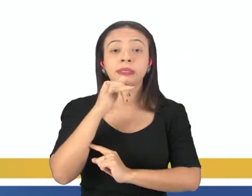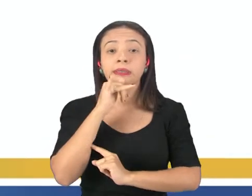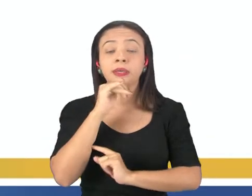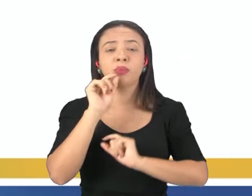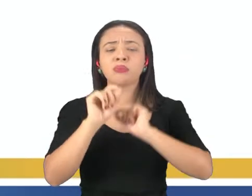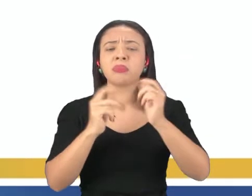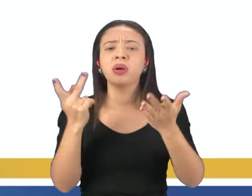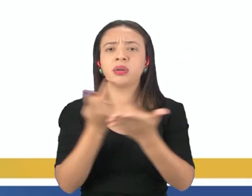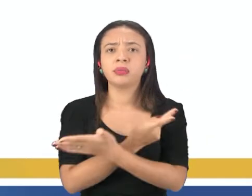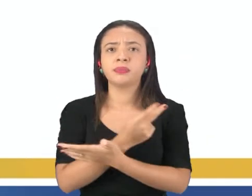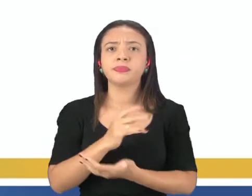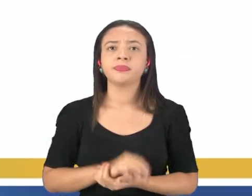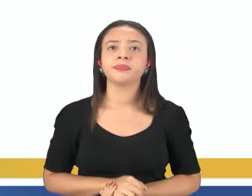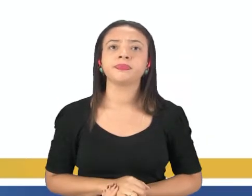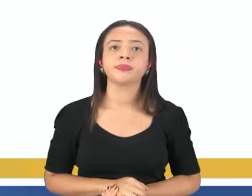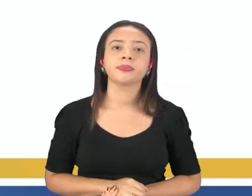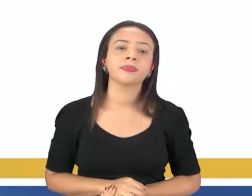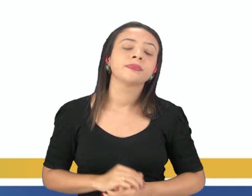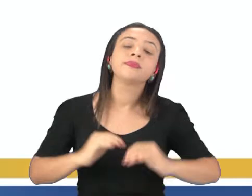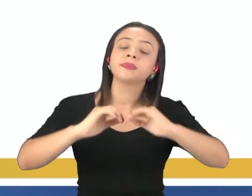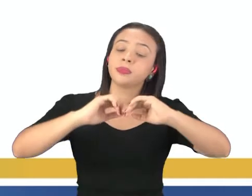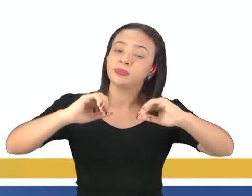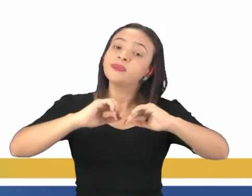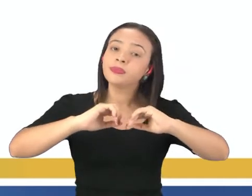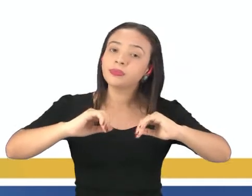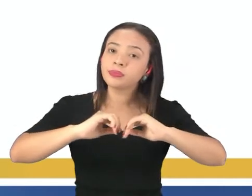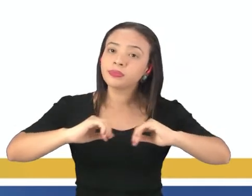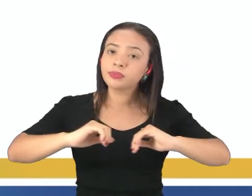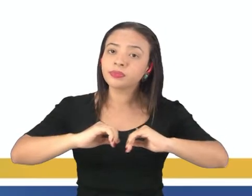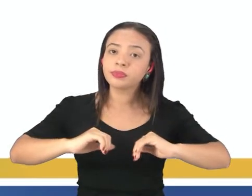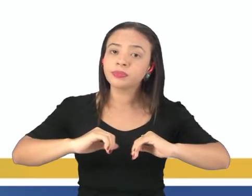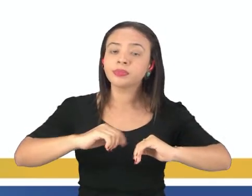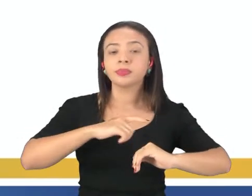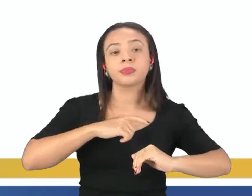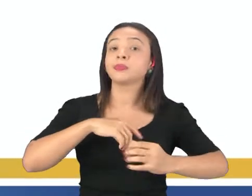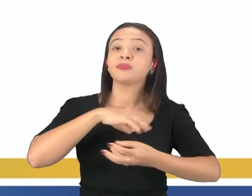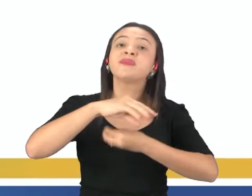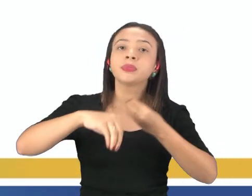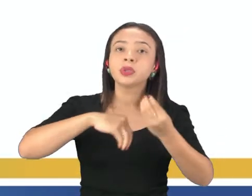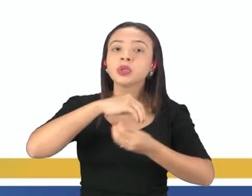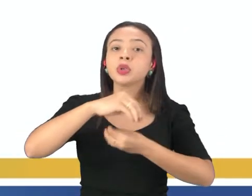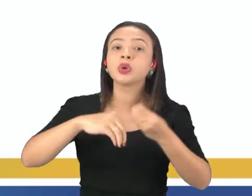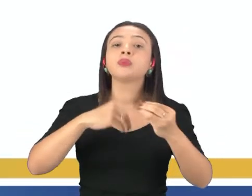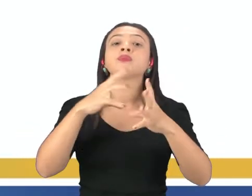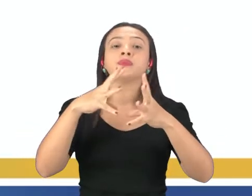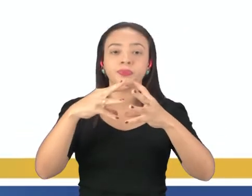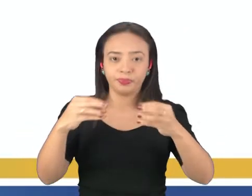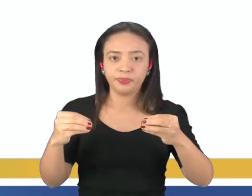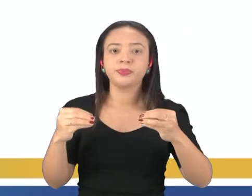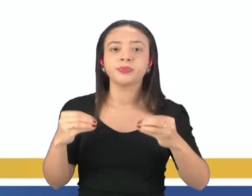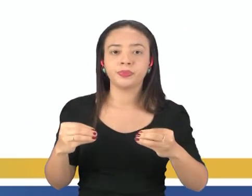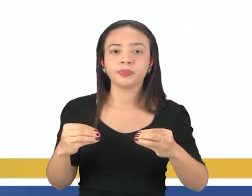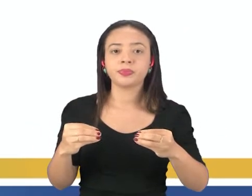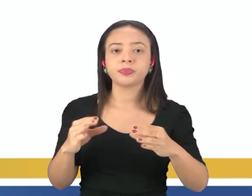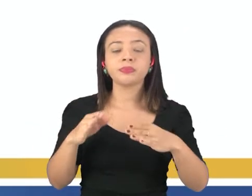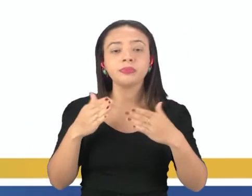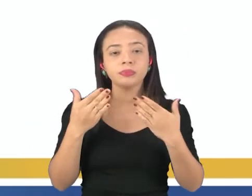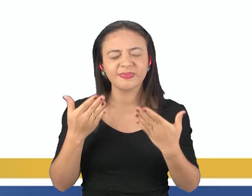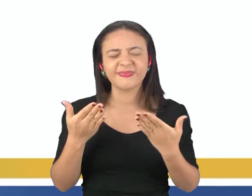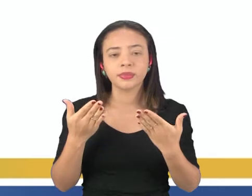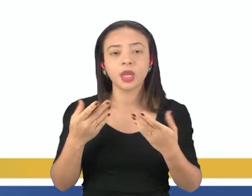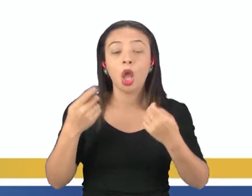que acontece? Acontece a separação dos componentes de uma mistura que ela é homogênea. Então, eu vou